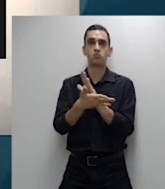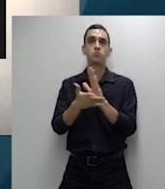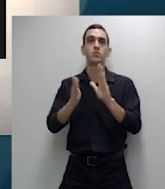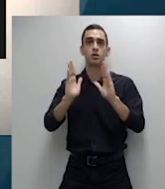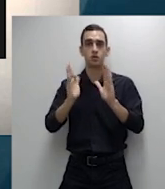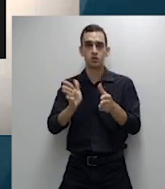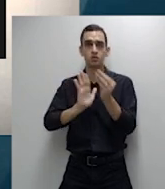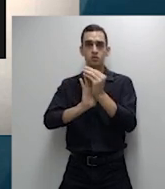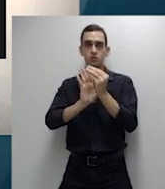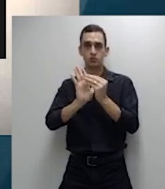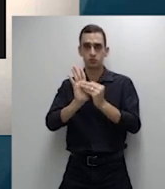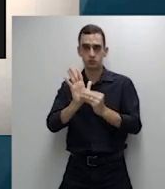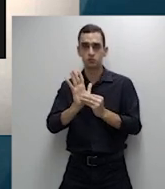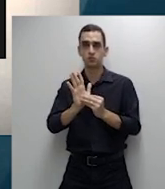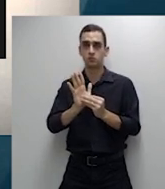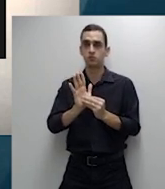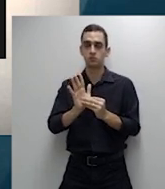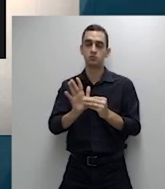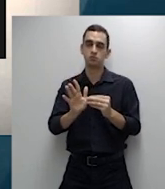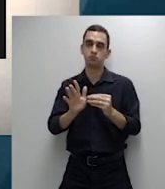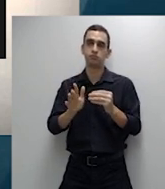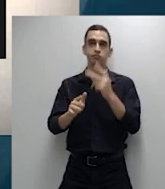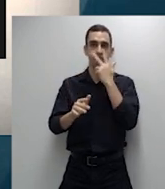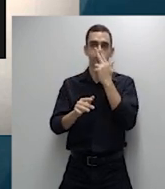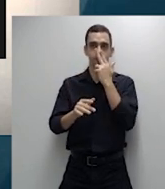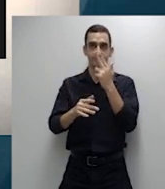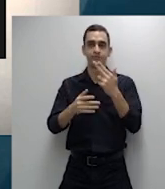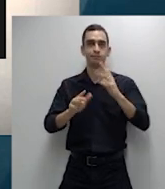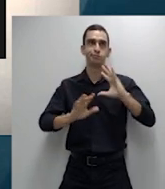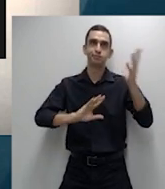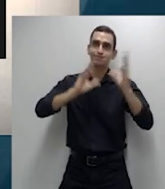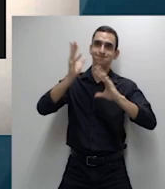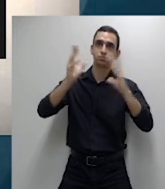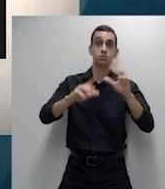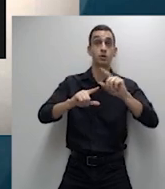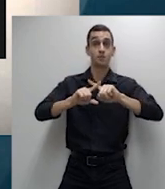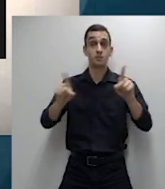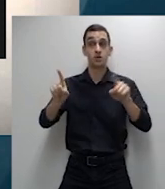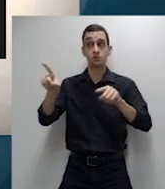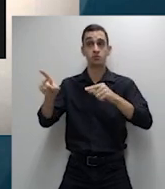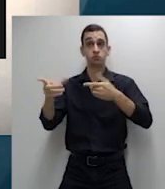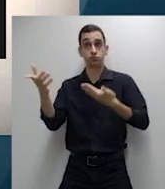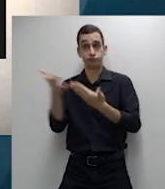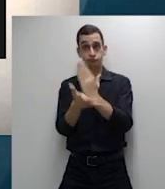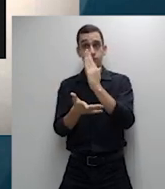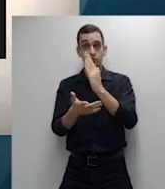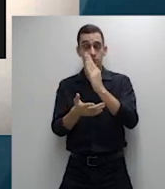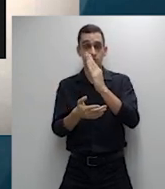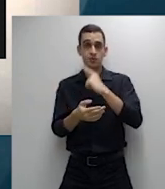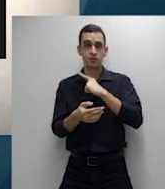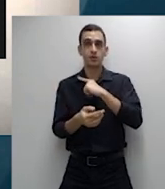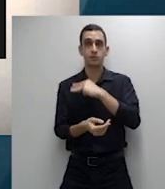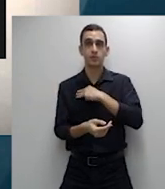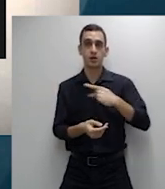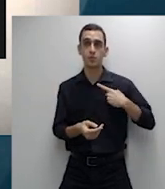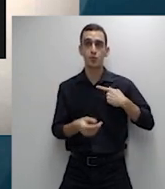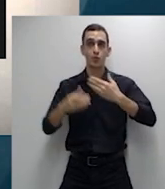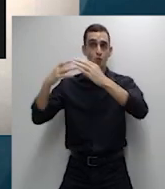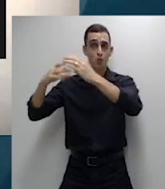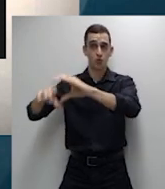esse turbilhão de sentimentos ele conseguiu se aprovaram também o concurso público do Ministério Público do Estado de Minas Gerais